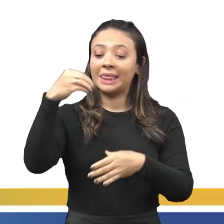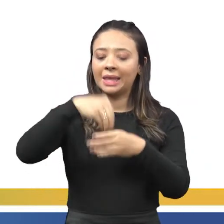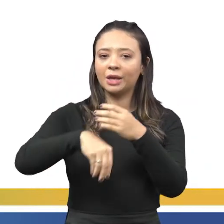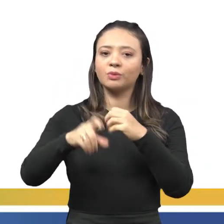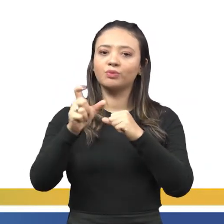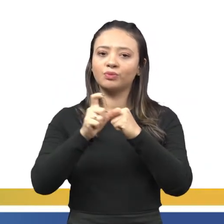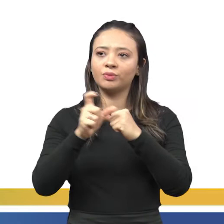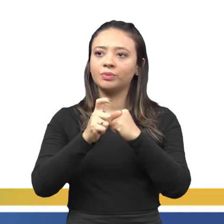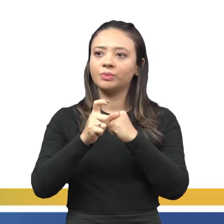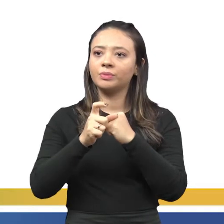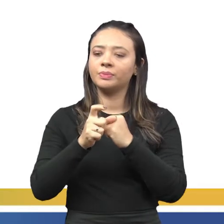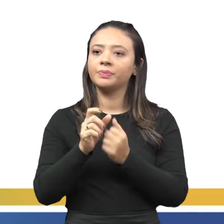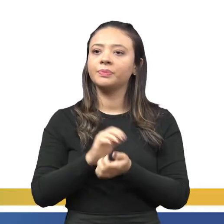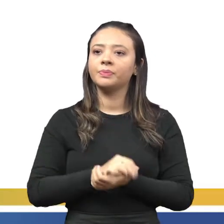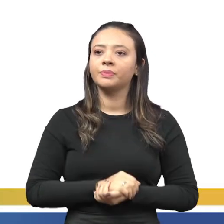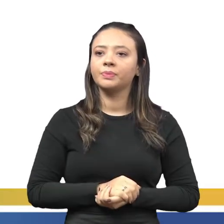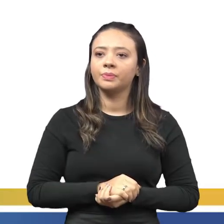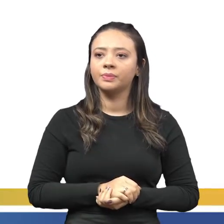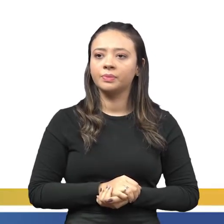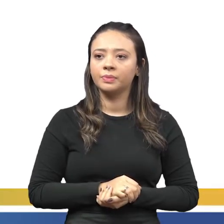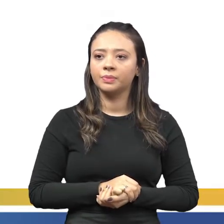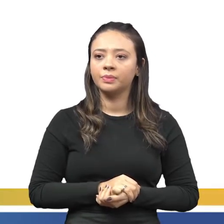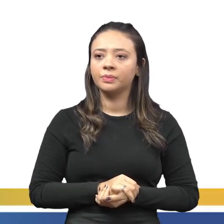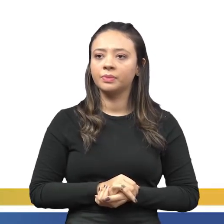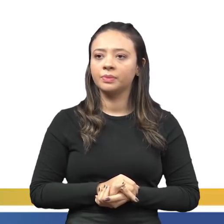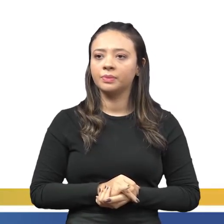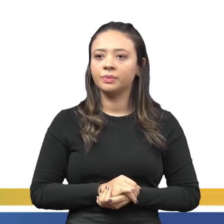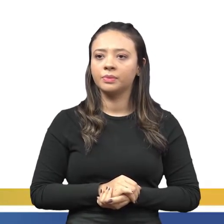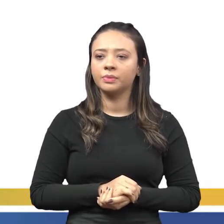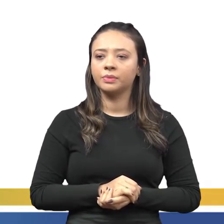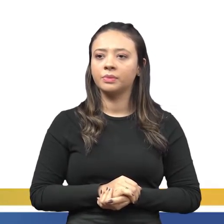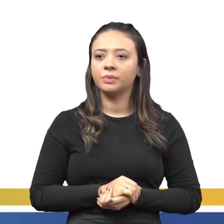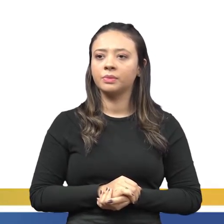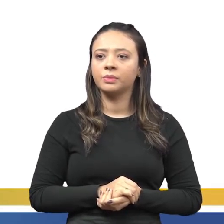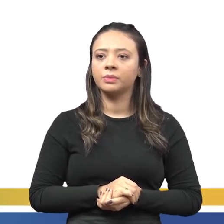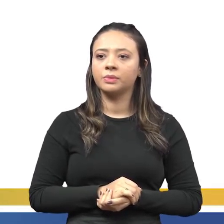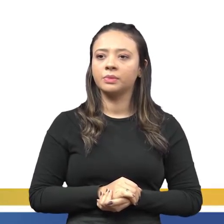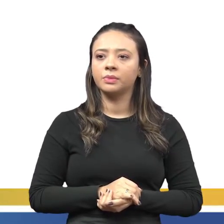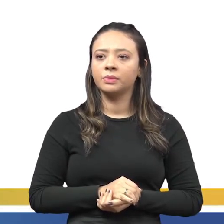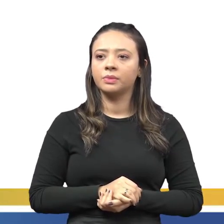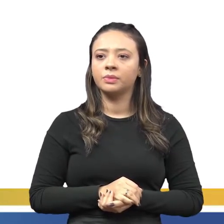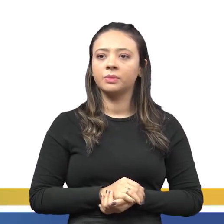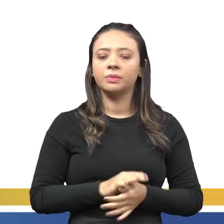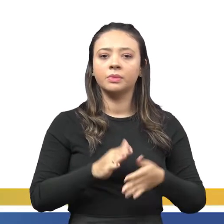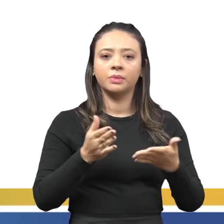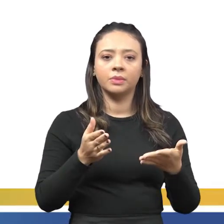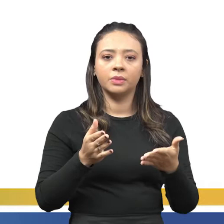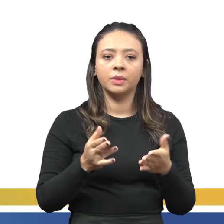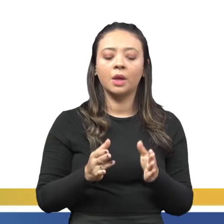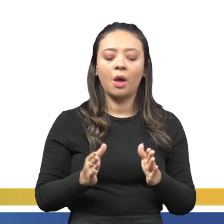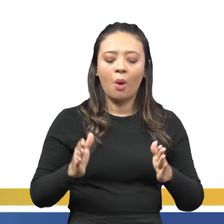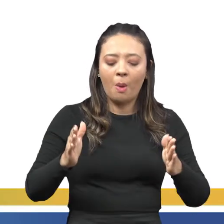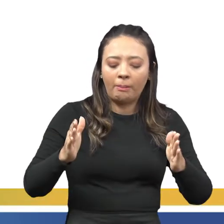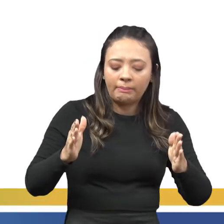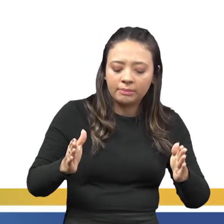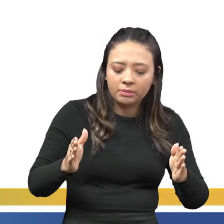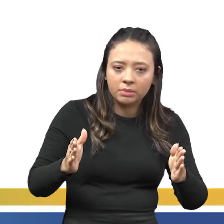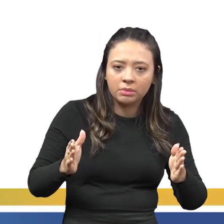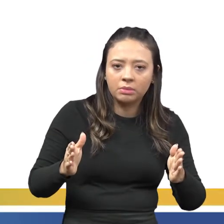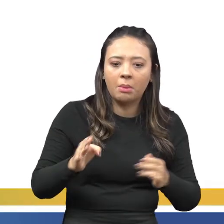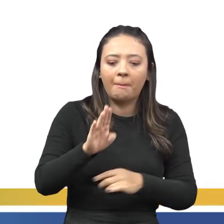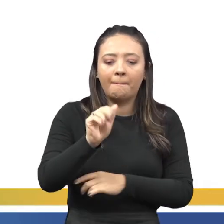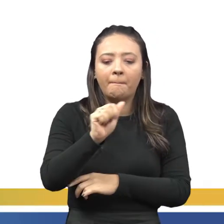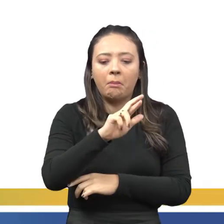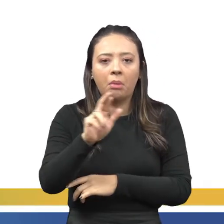Vamos repetir aí juntos. A bar of. A bar of significa uma barra